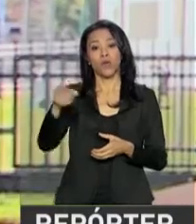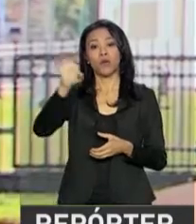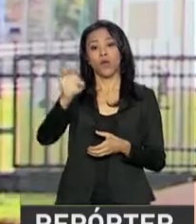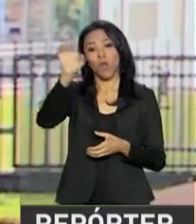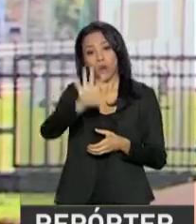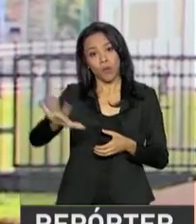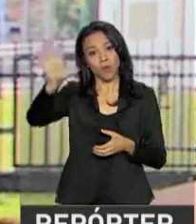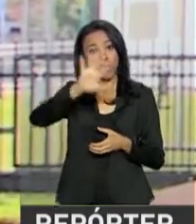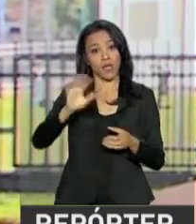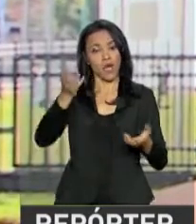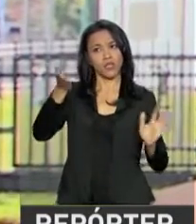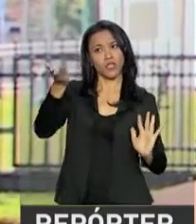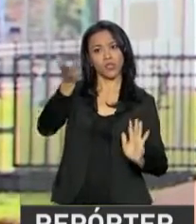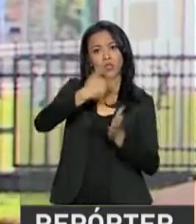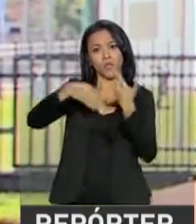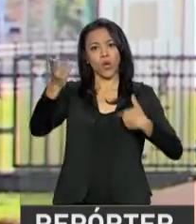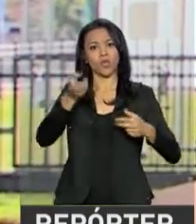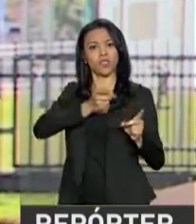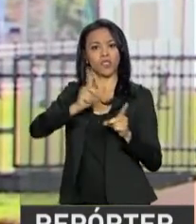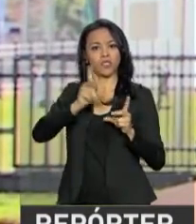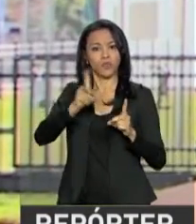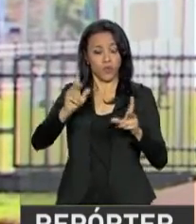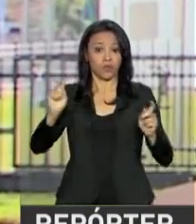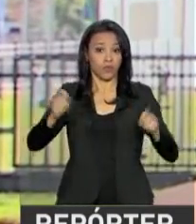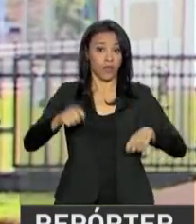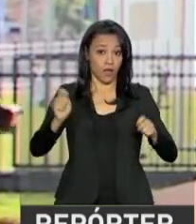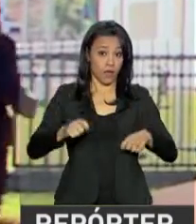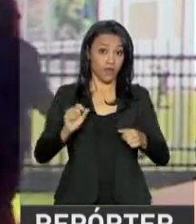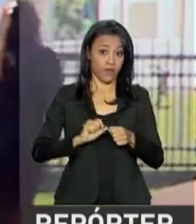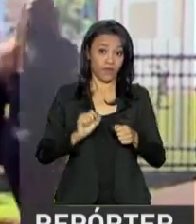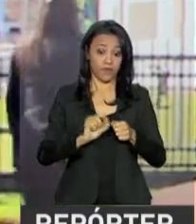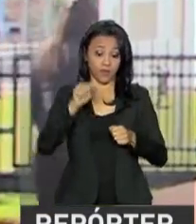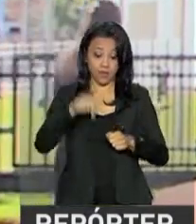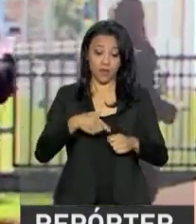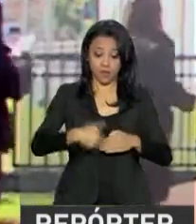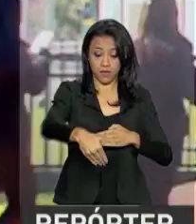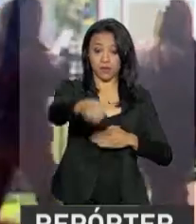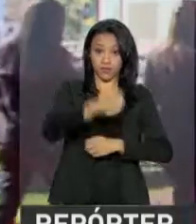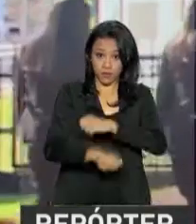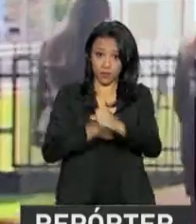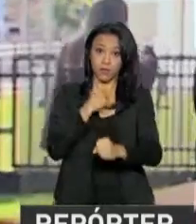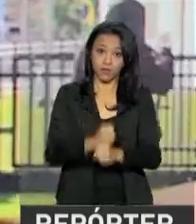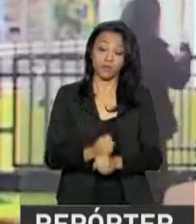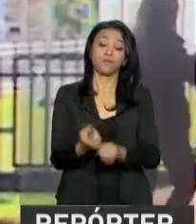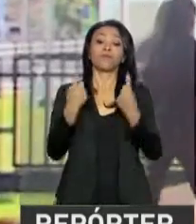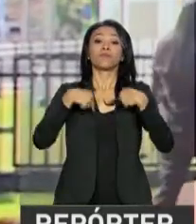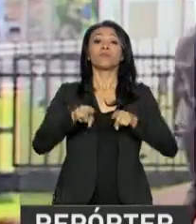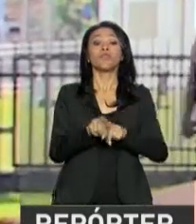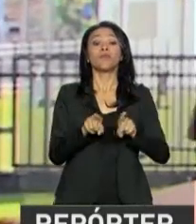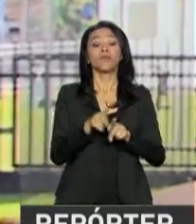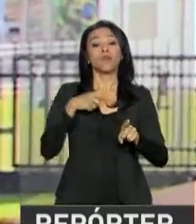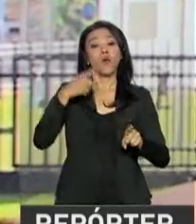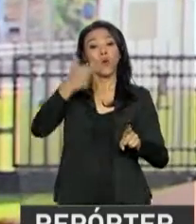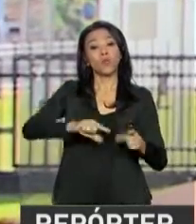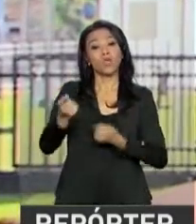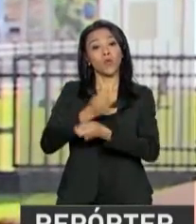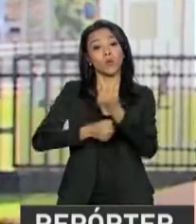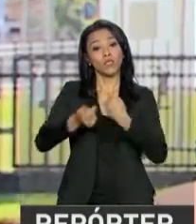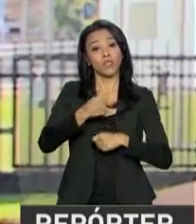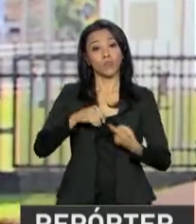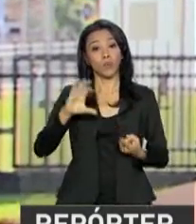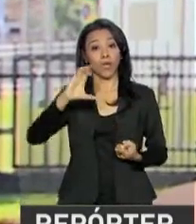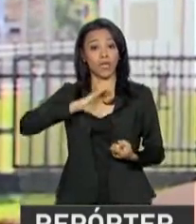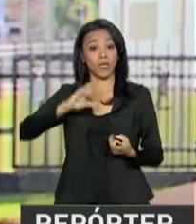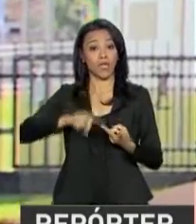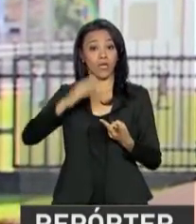comerciais entre os dois blocos pode acontecer ainda este ano há também negociações do mercosul com canadá e coréia